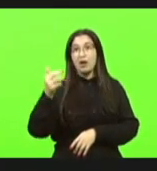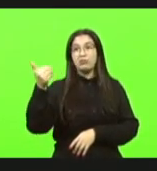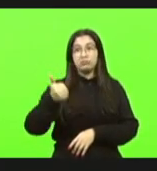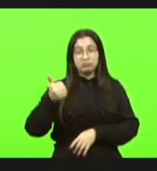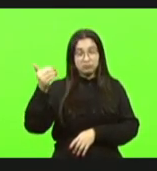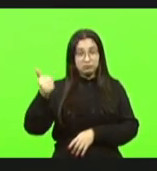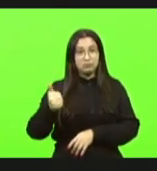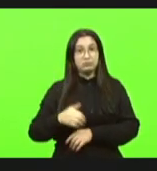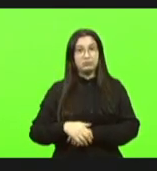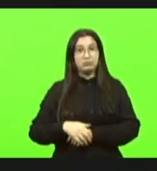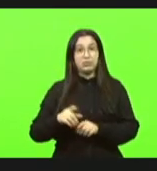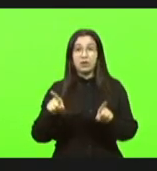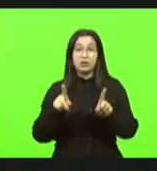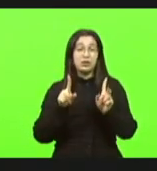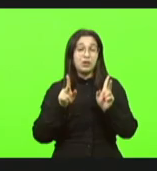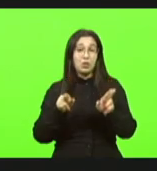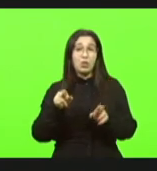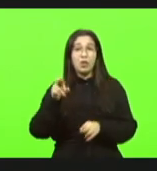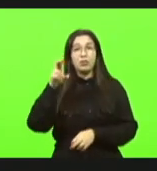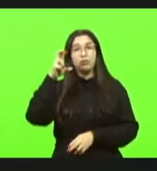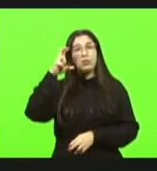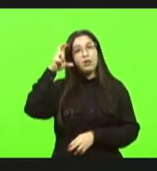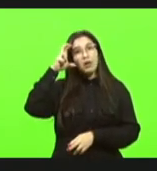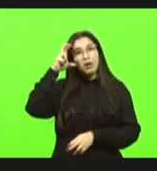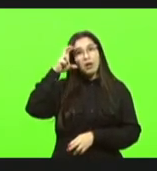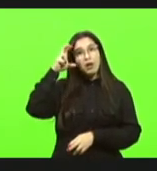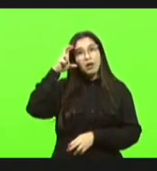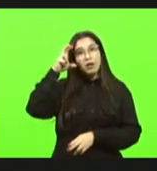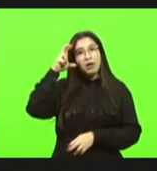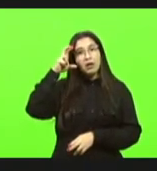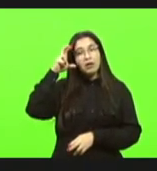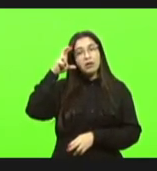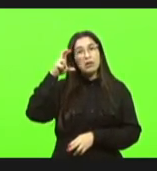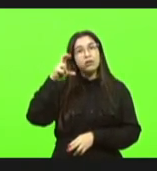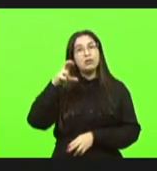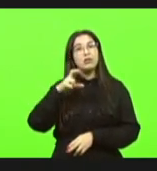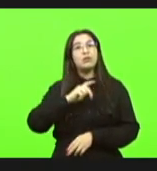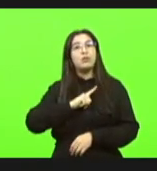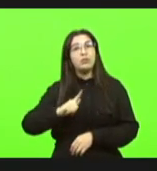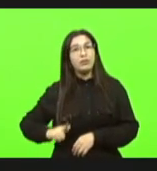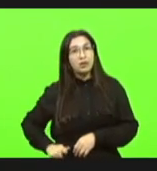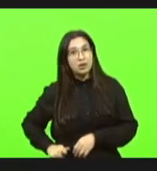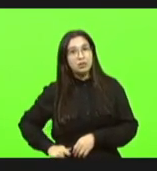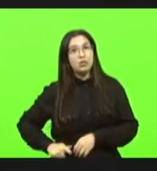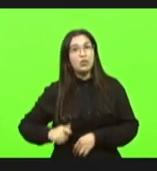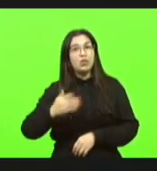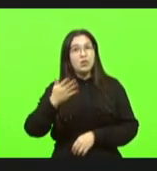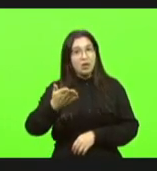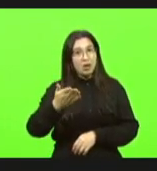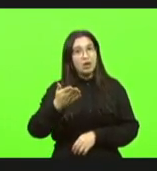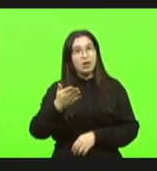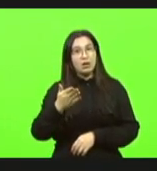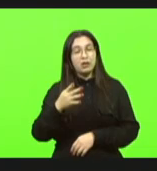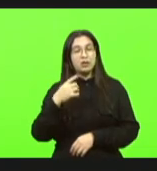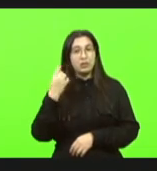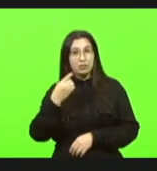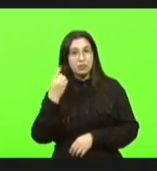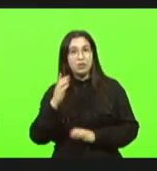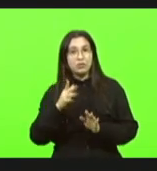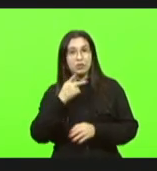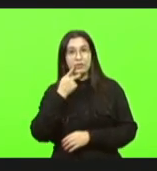como próprio Colombo Sales Raimundo Colombo o mesmo que foi citado agora há pouco pela deputada aqui na percebeu na sua fala